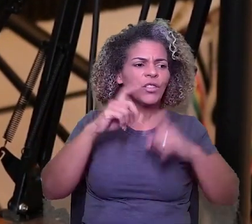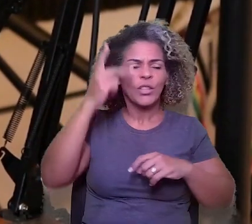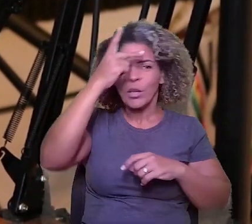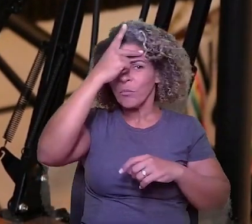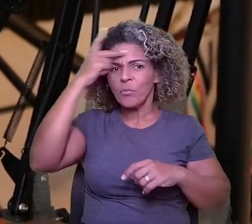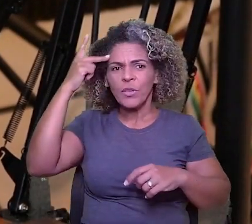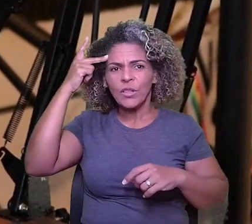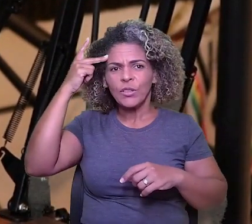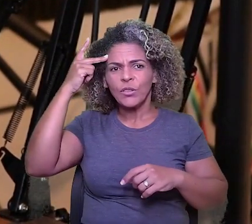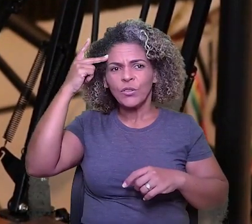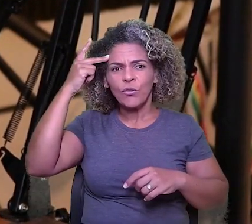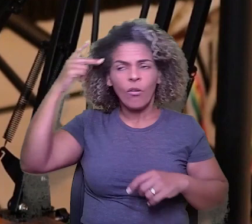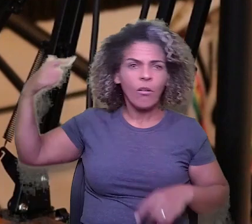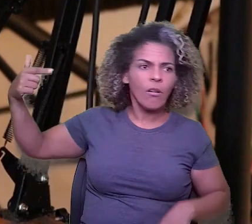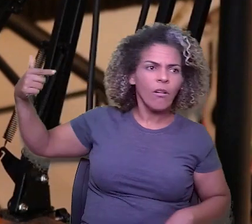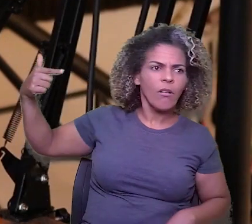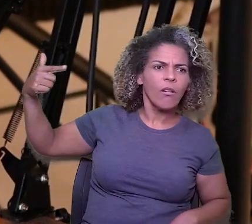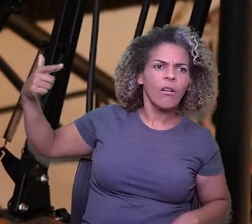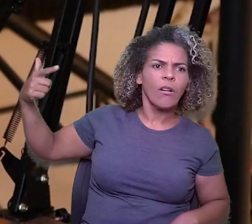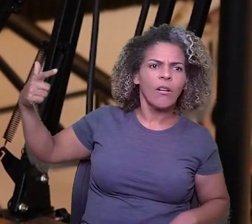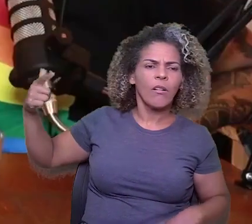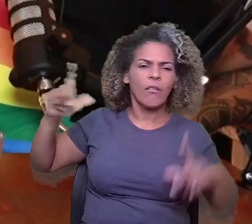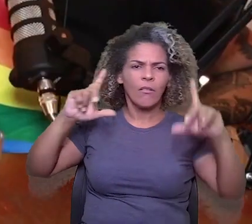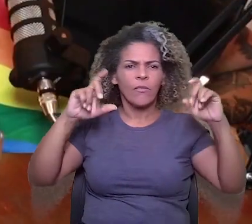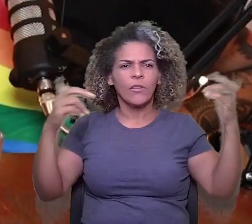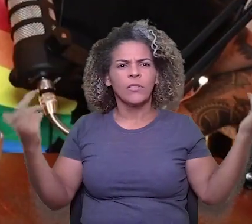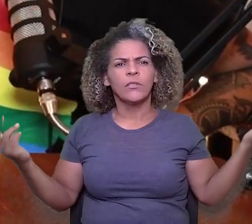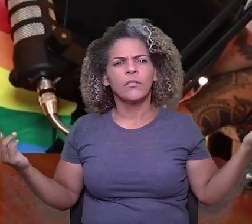foto minha e postou uma arma na minha cabeça. Puta que